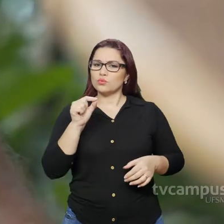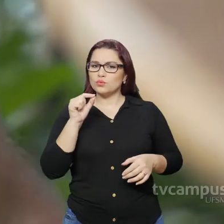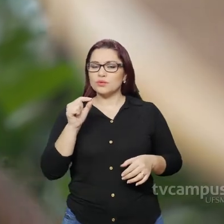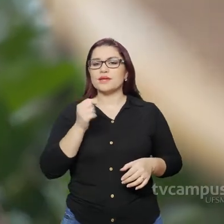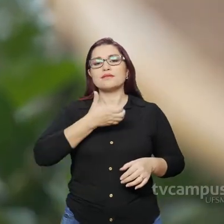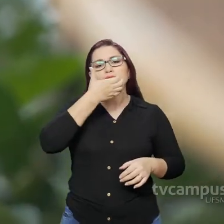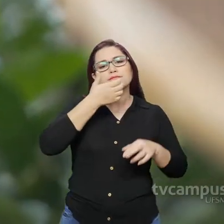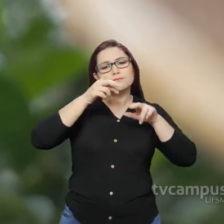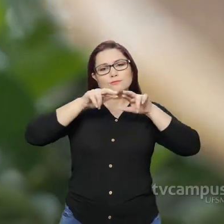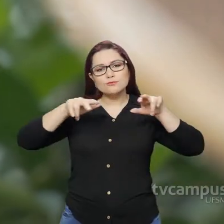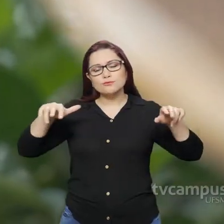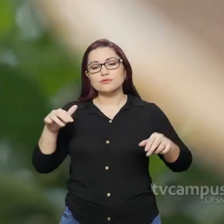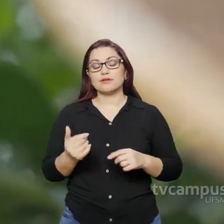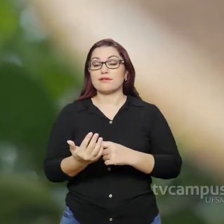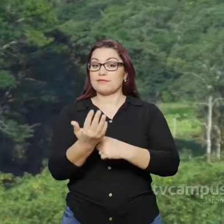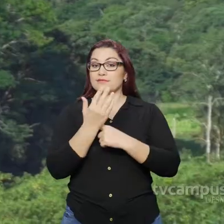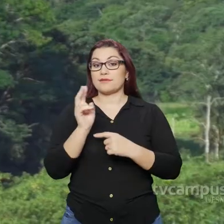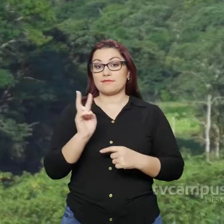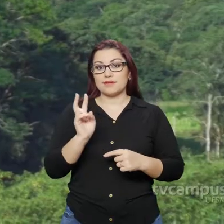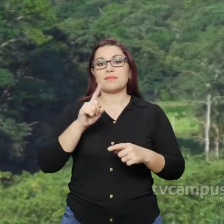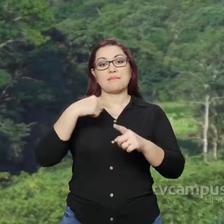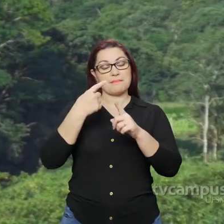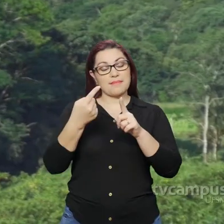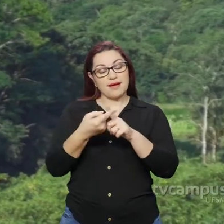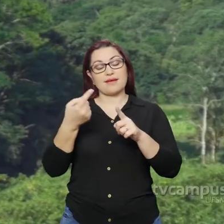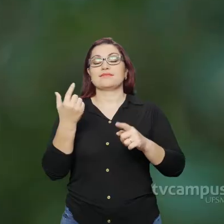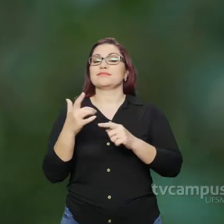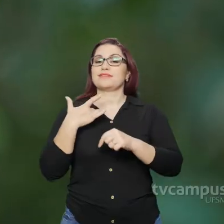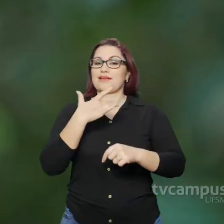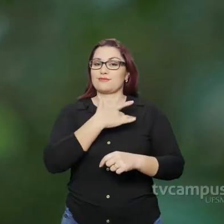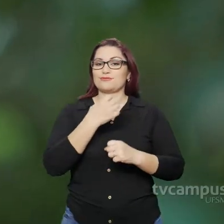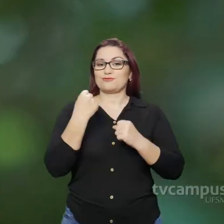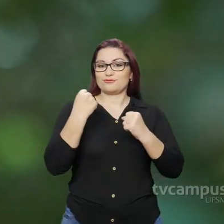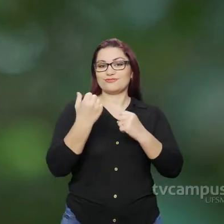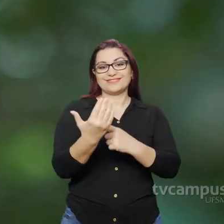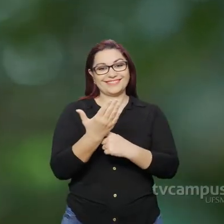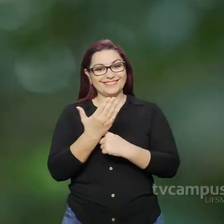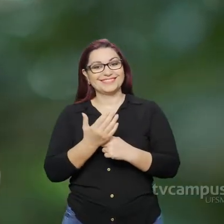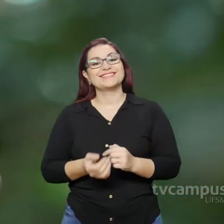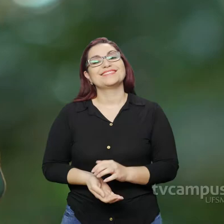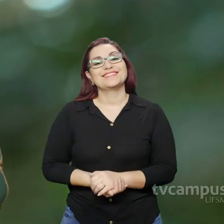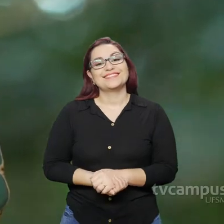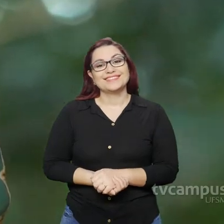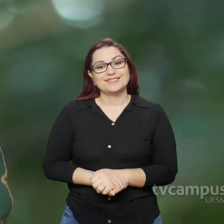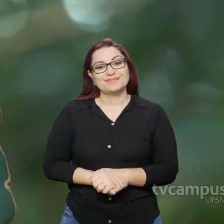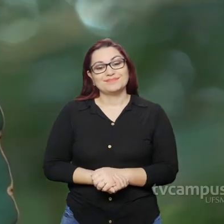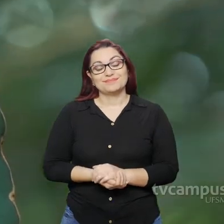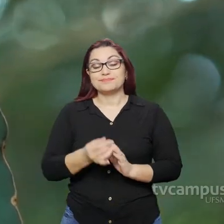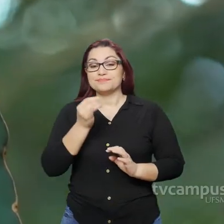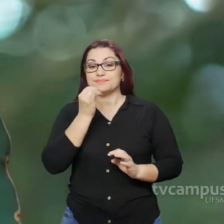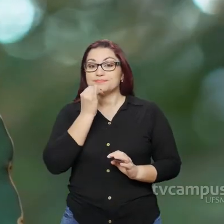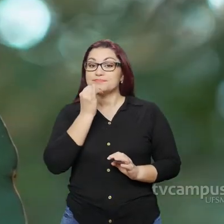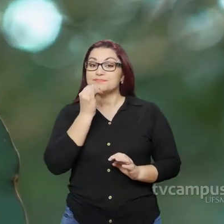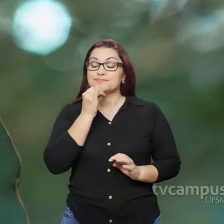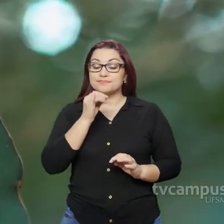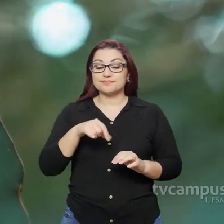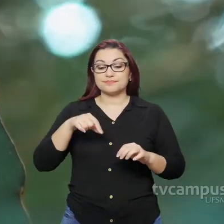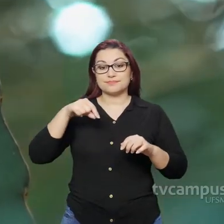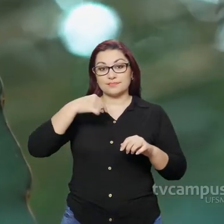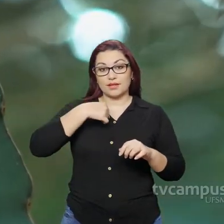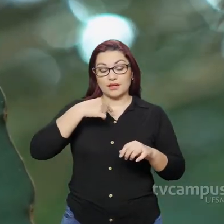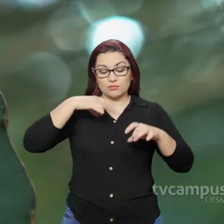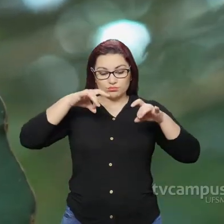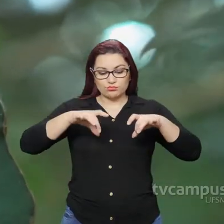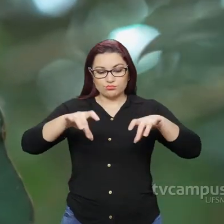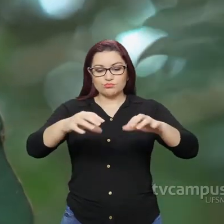atualmente focado em frutas nutracêuticas. A gente tem um pomar no sistema agroflorestal